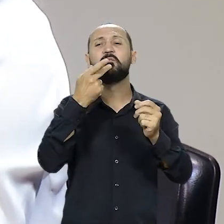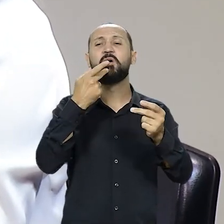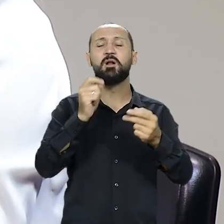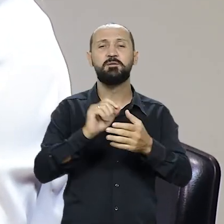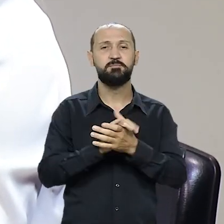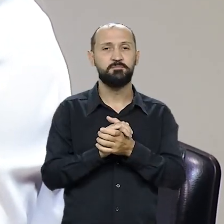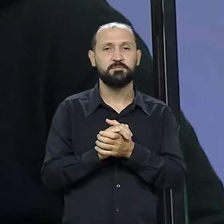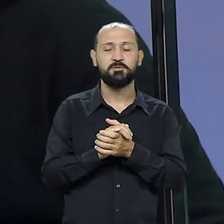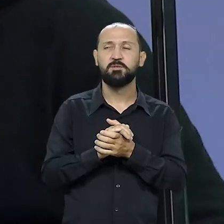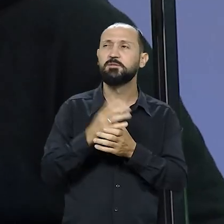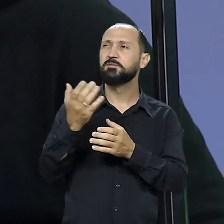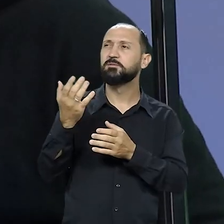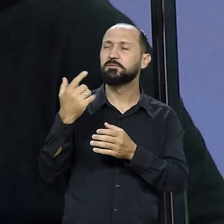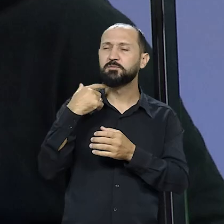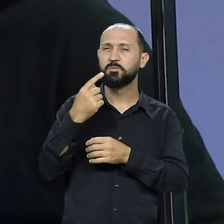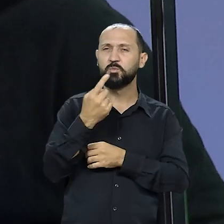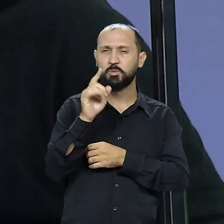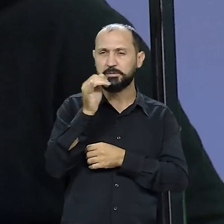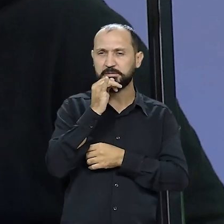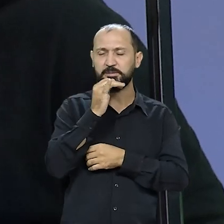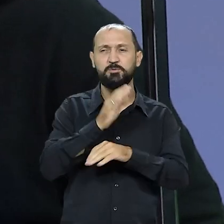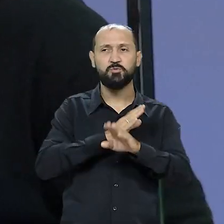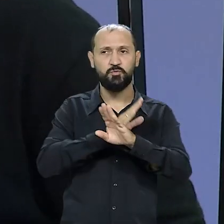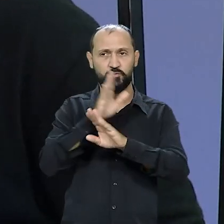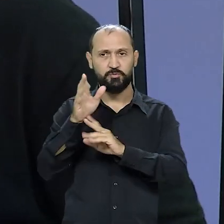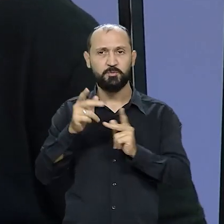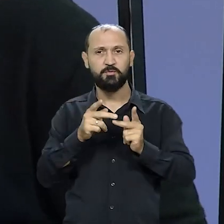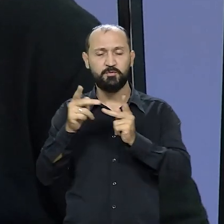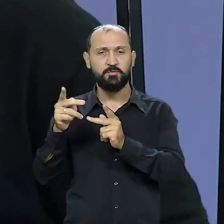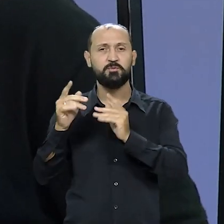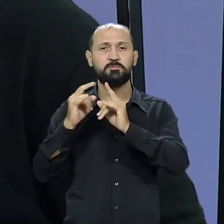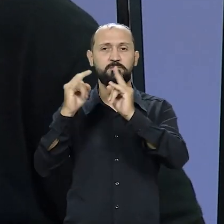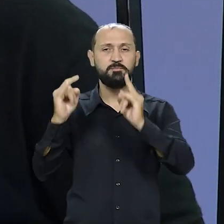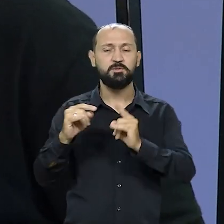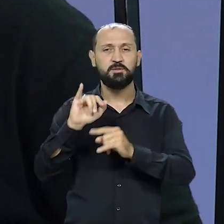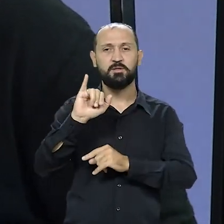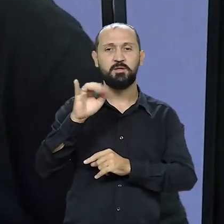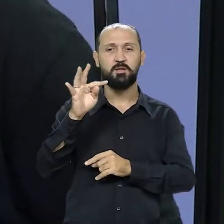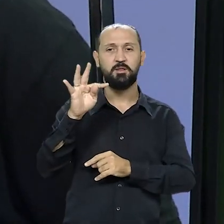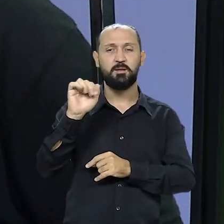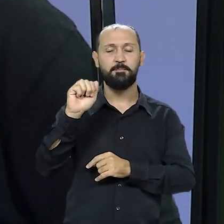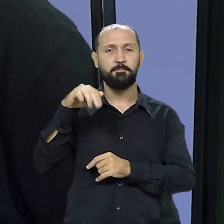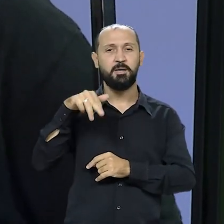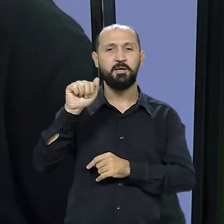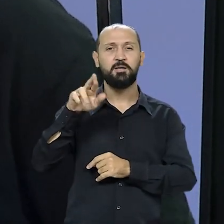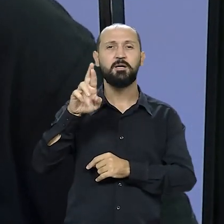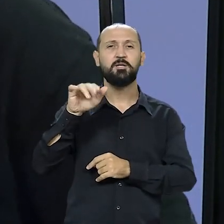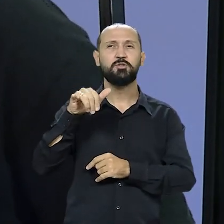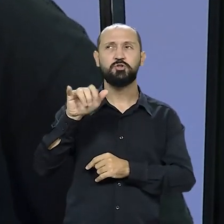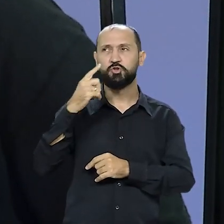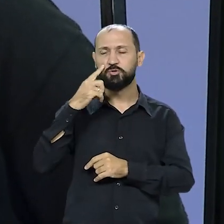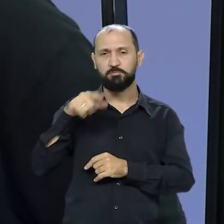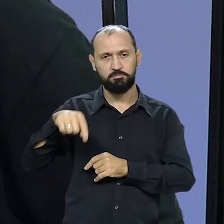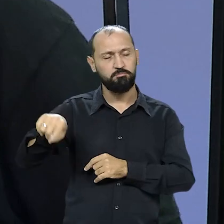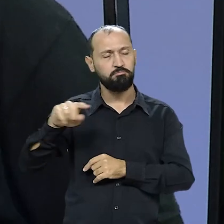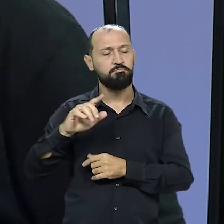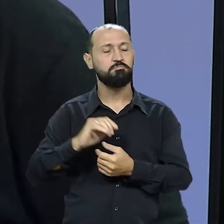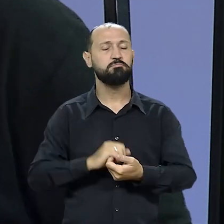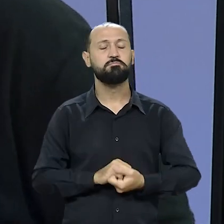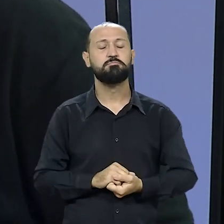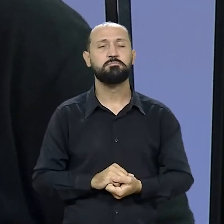gente fez uma visita, citar um caso aqui, a gente foi no assentamento Itamaraty, na Fazenda Itamaraty, ali, antiga Fazenda Itamaraty.